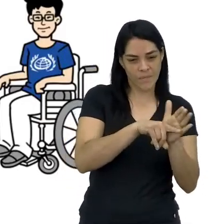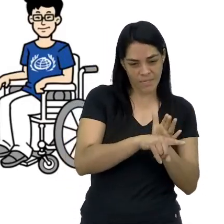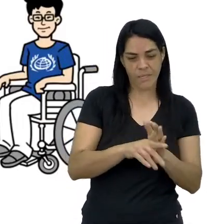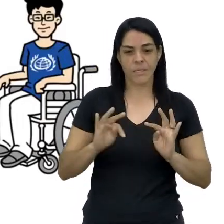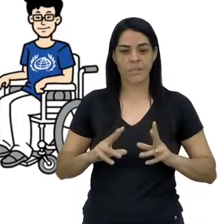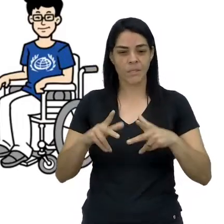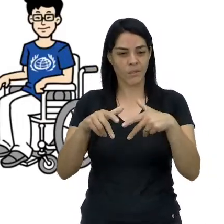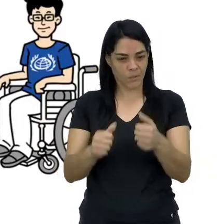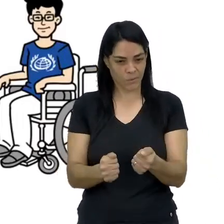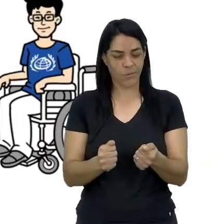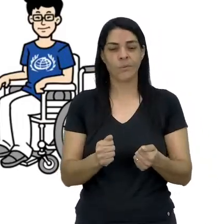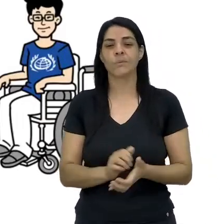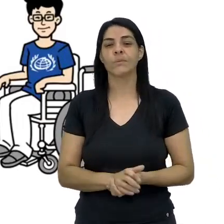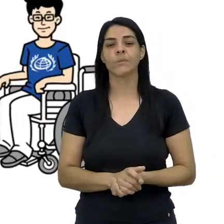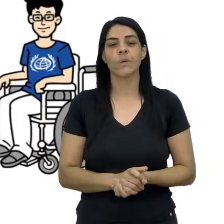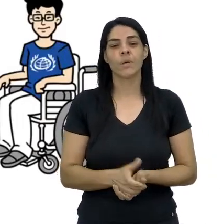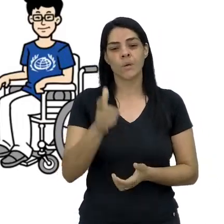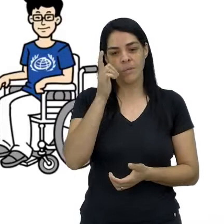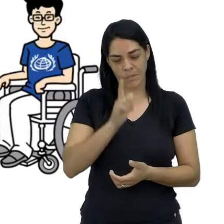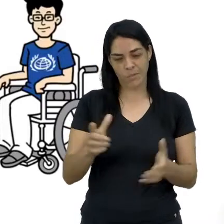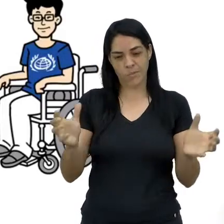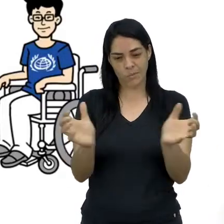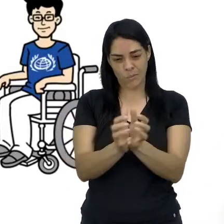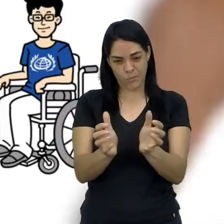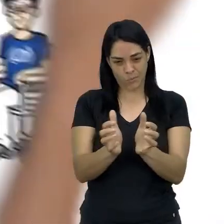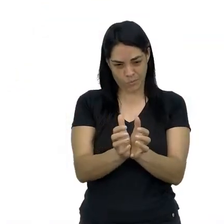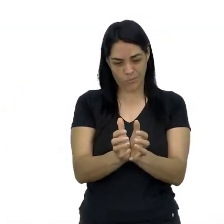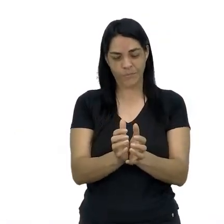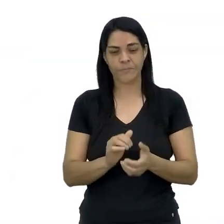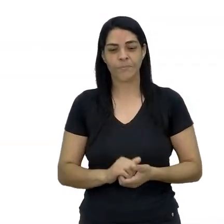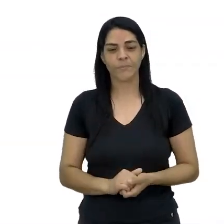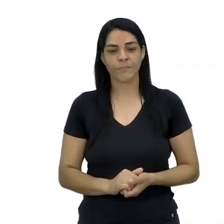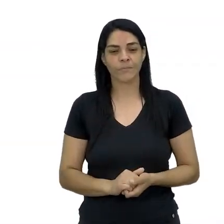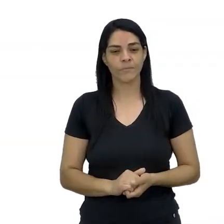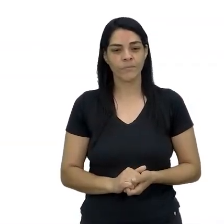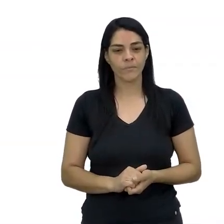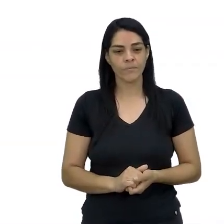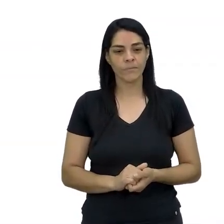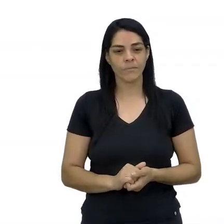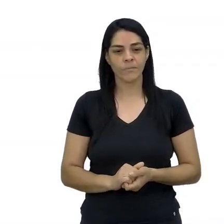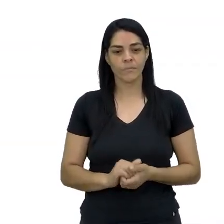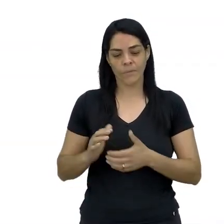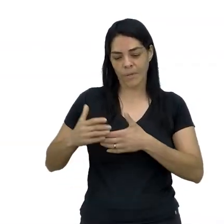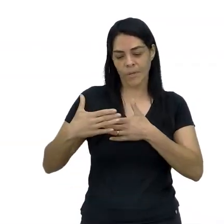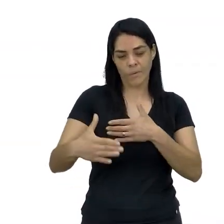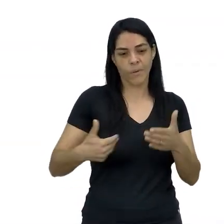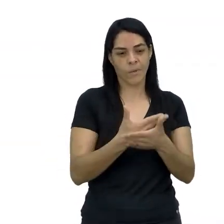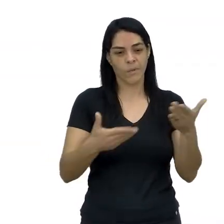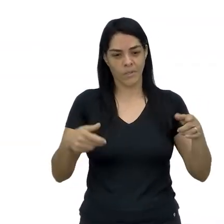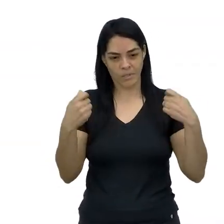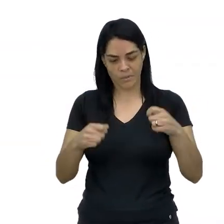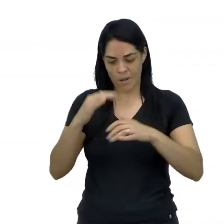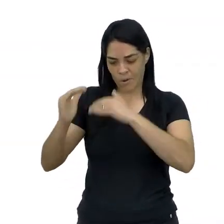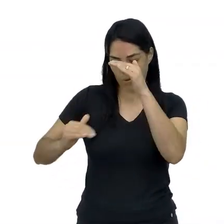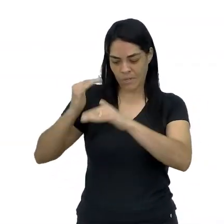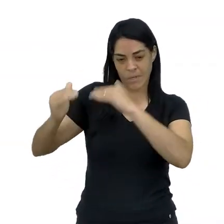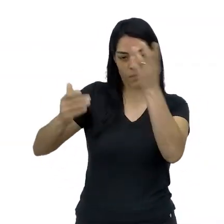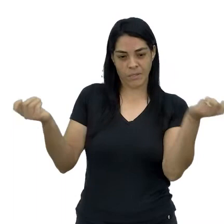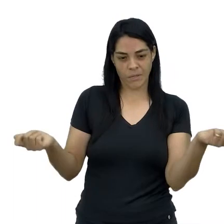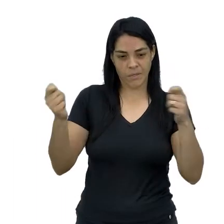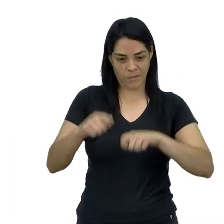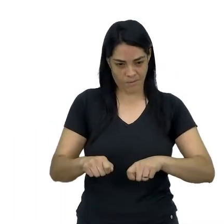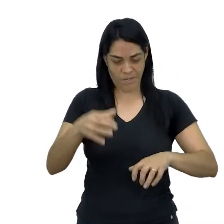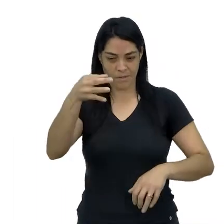dos desafios enfrentados coletivamente. Para avançar, nós precisamos desenvolver as